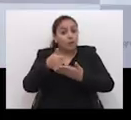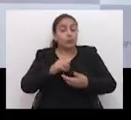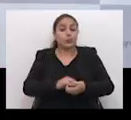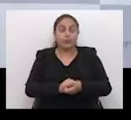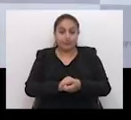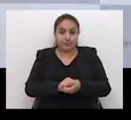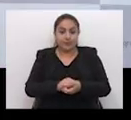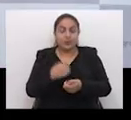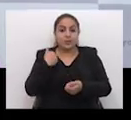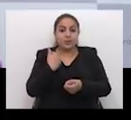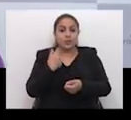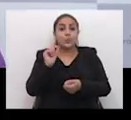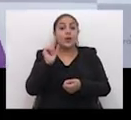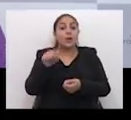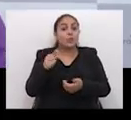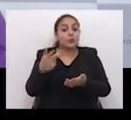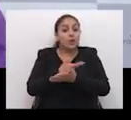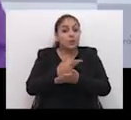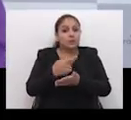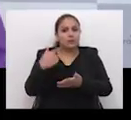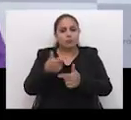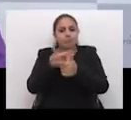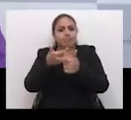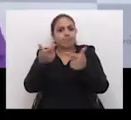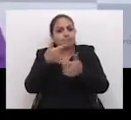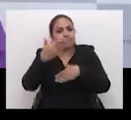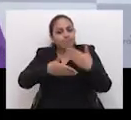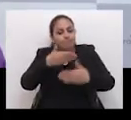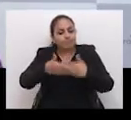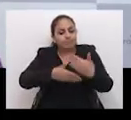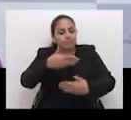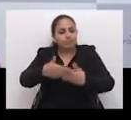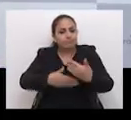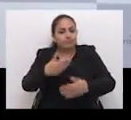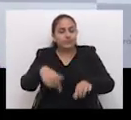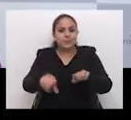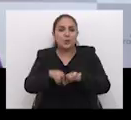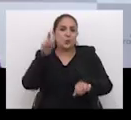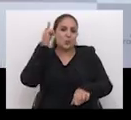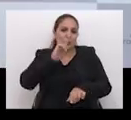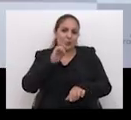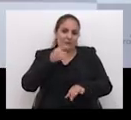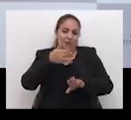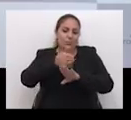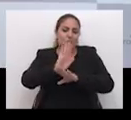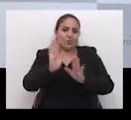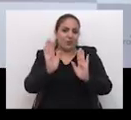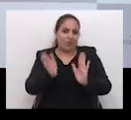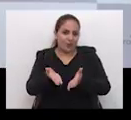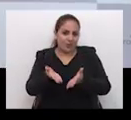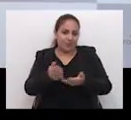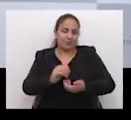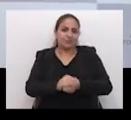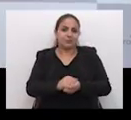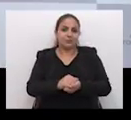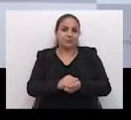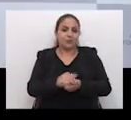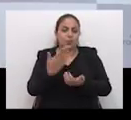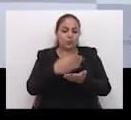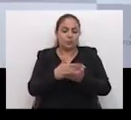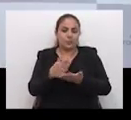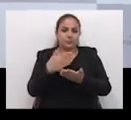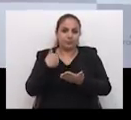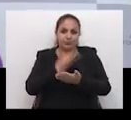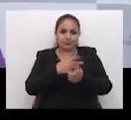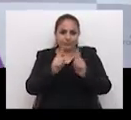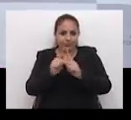favor, né, então assim, foi crescendo e evoluindo, né, e conseguimos aprovar agora, no